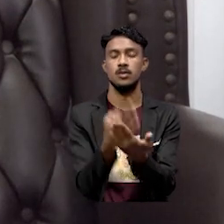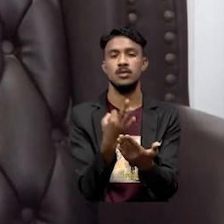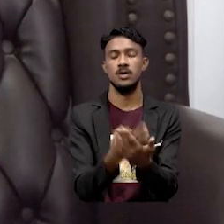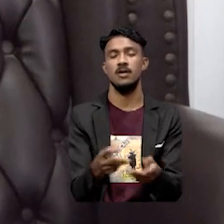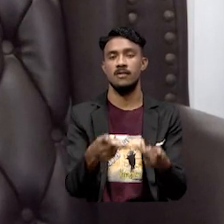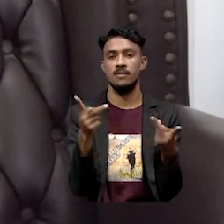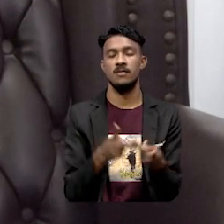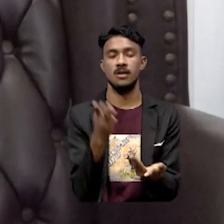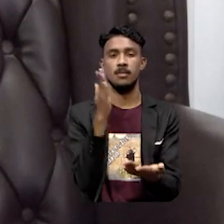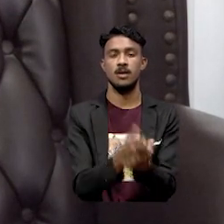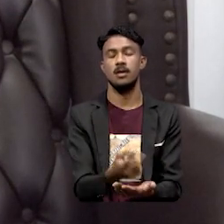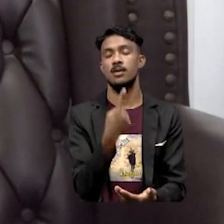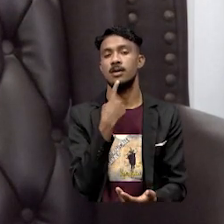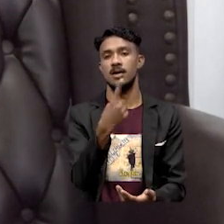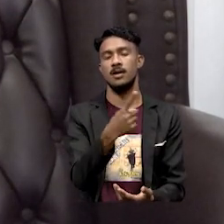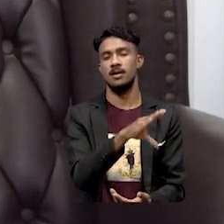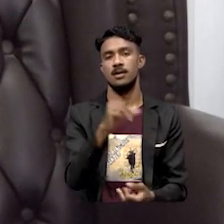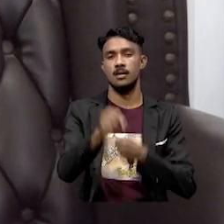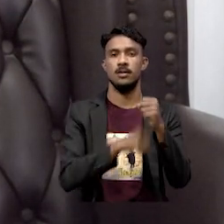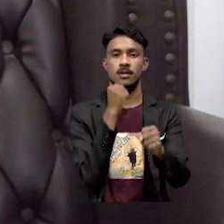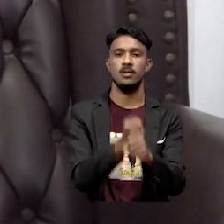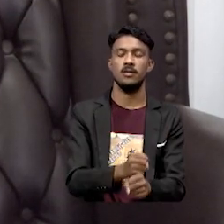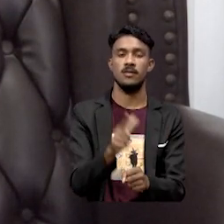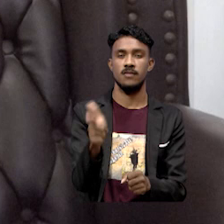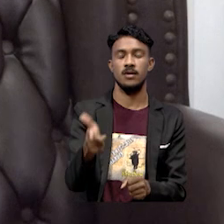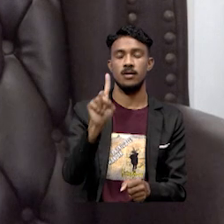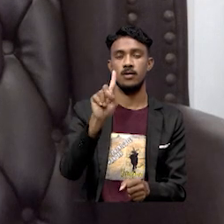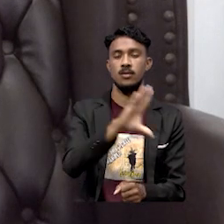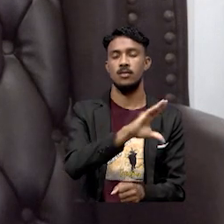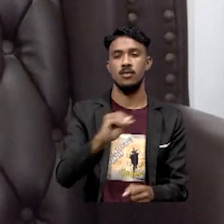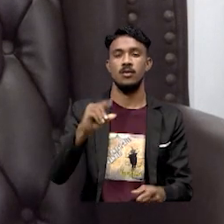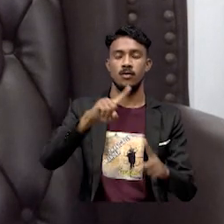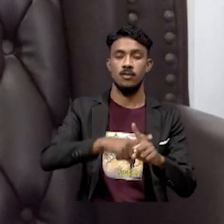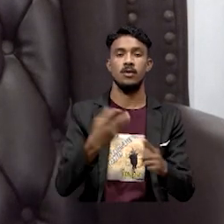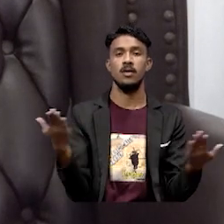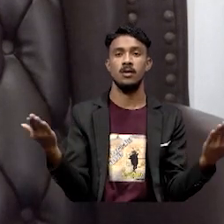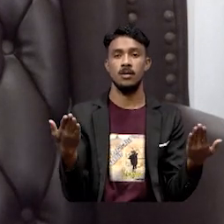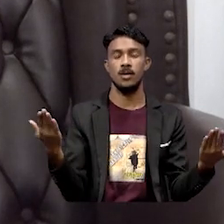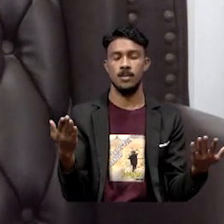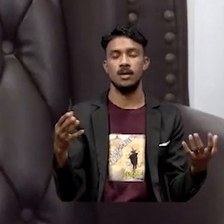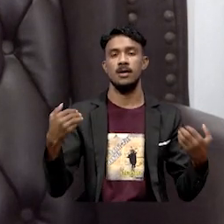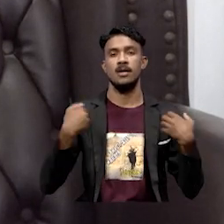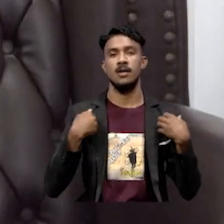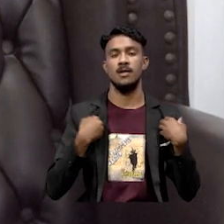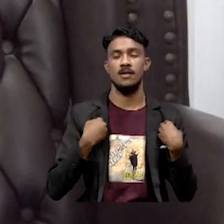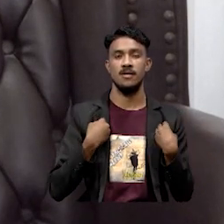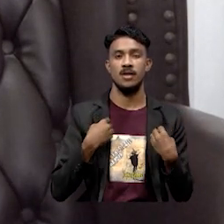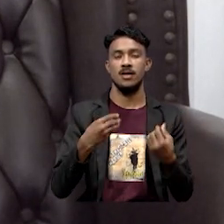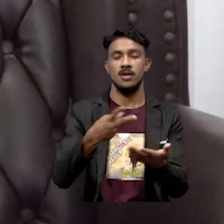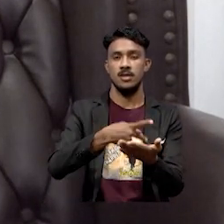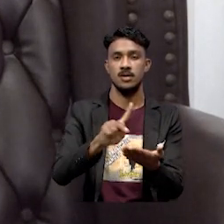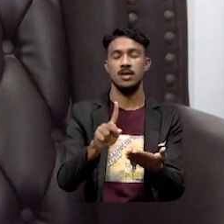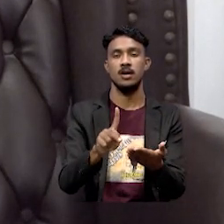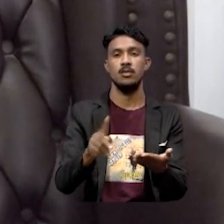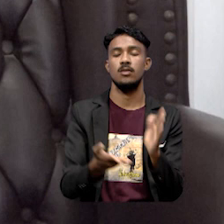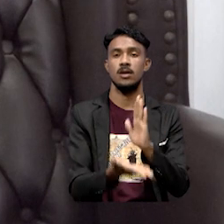kata ia tina ia 21 de fulan irna be maka ia cobrança na be mak asmak ia